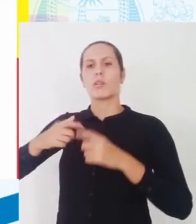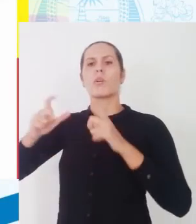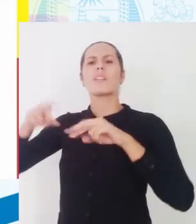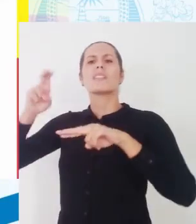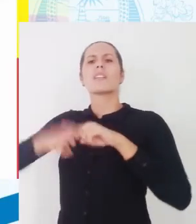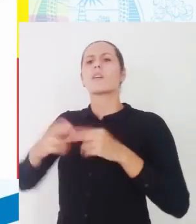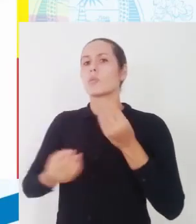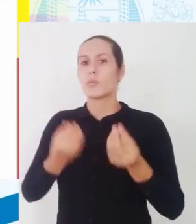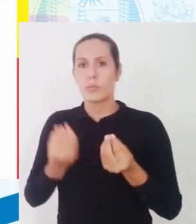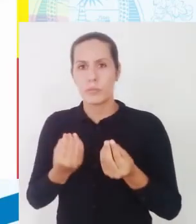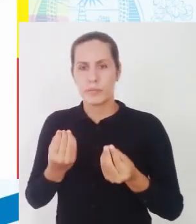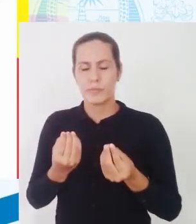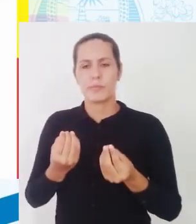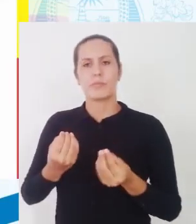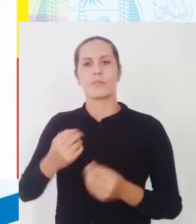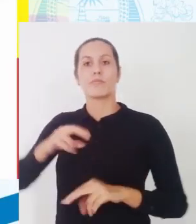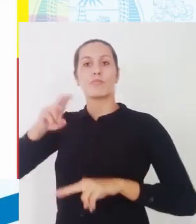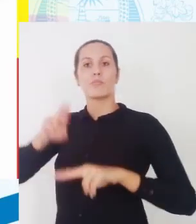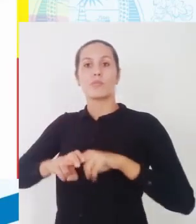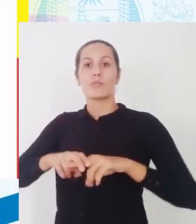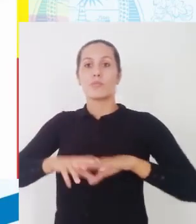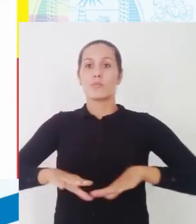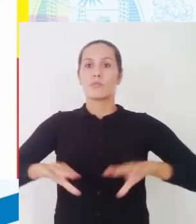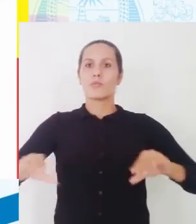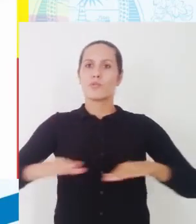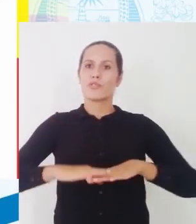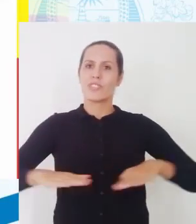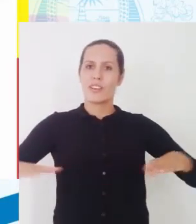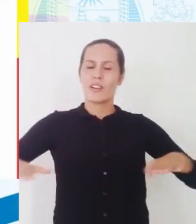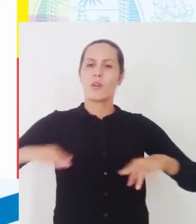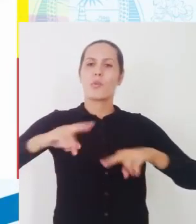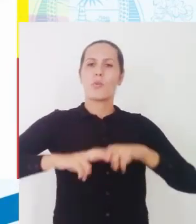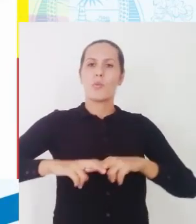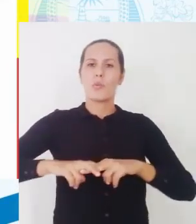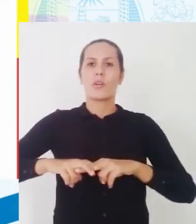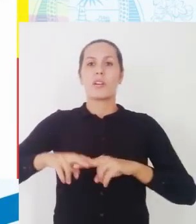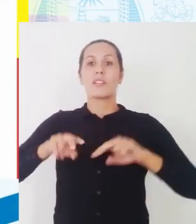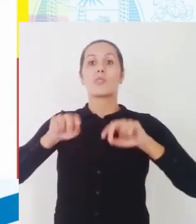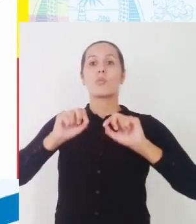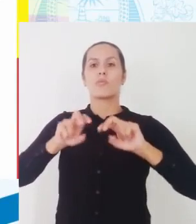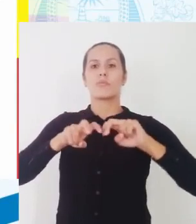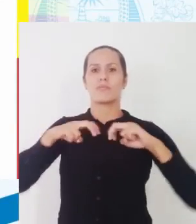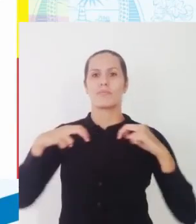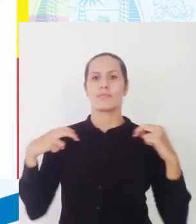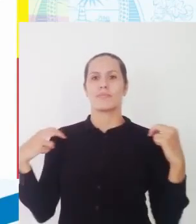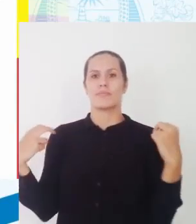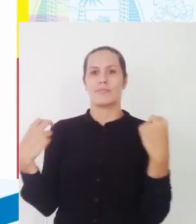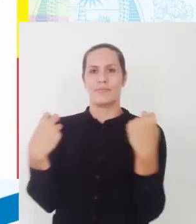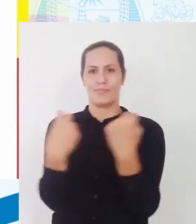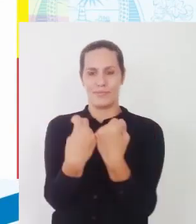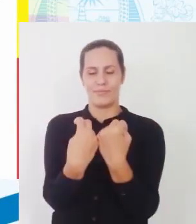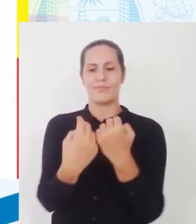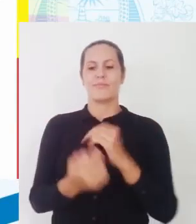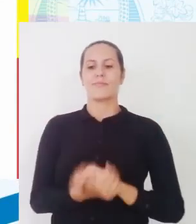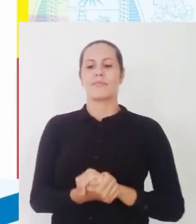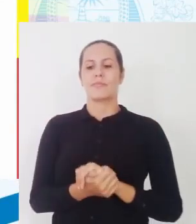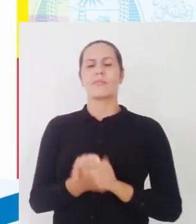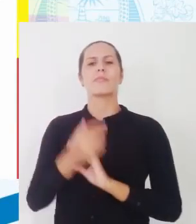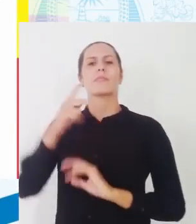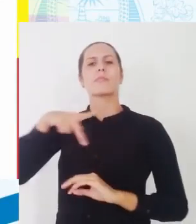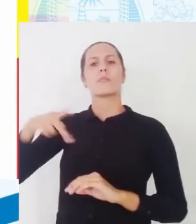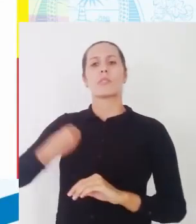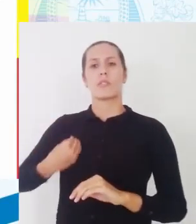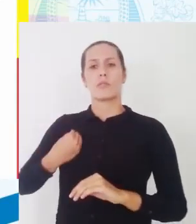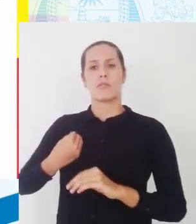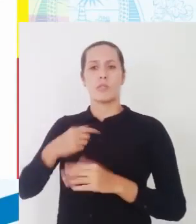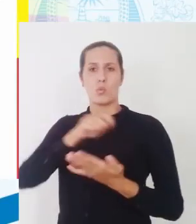alunos e professores estão sentados na sala de aula? No chão, e eles estão todos sentados em círculo. A professora